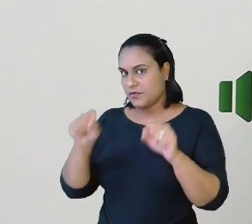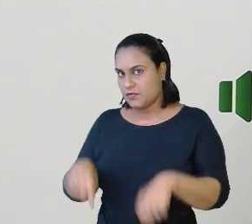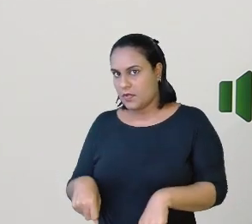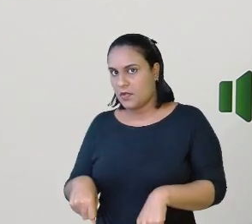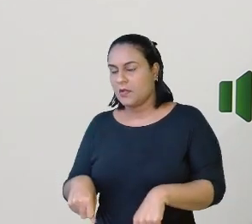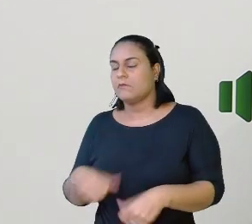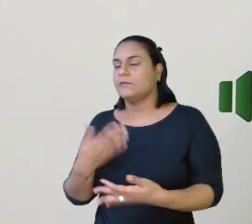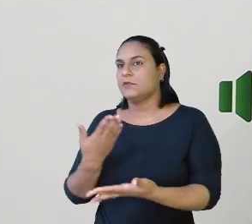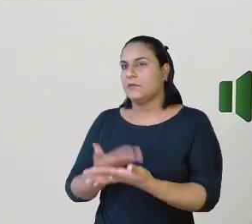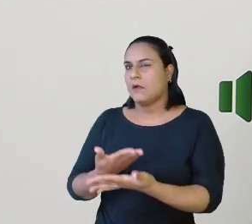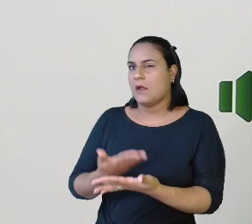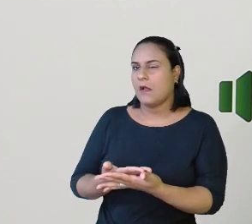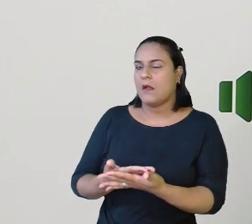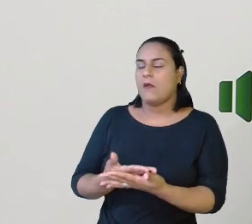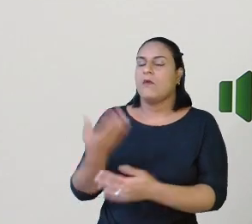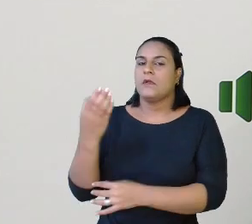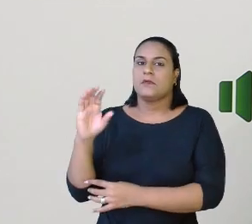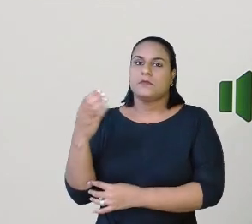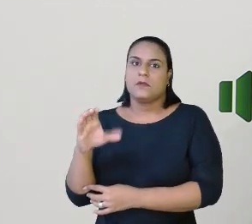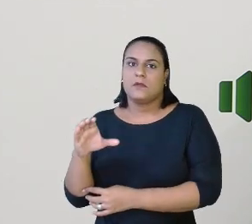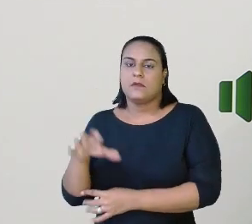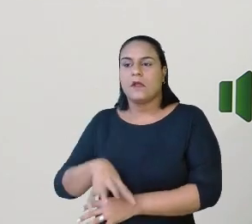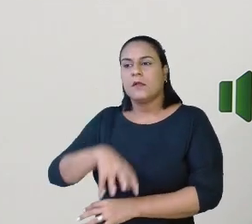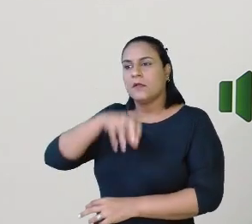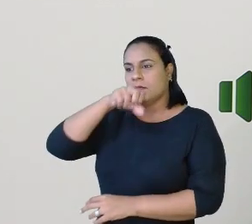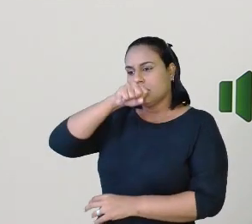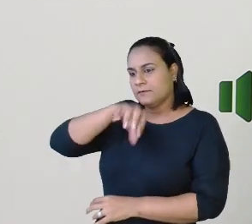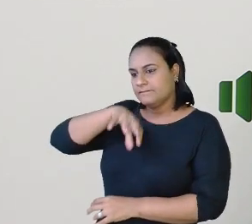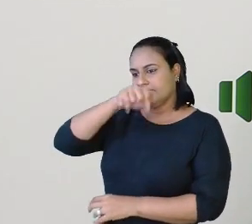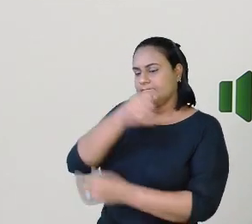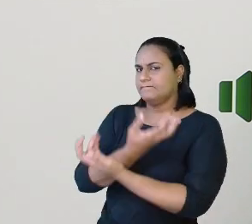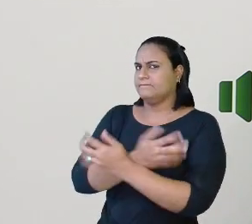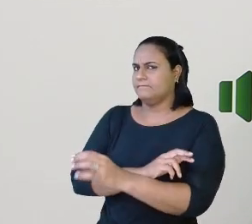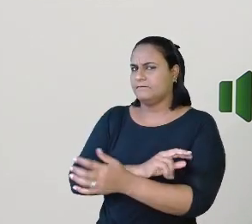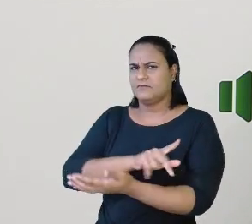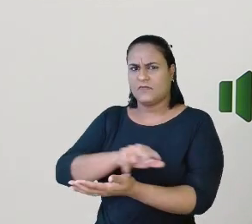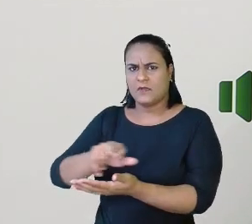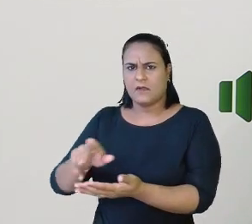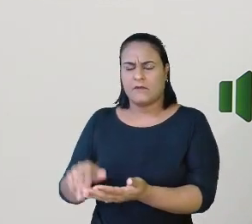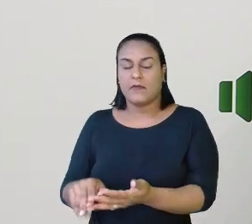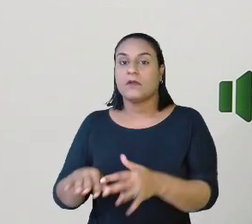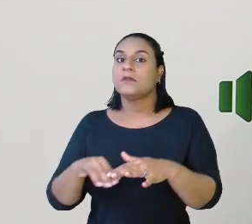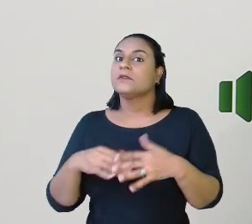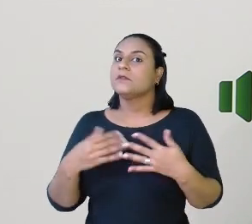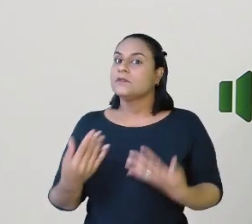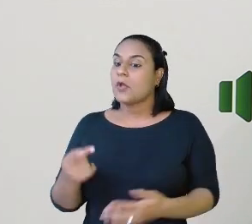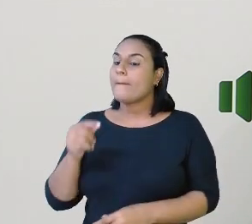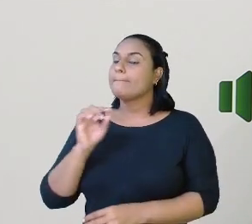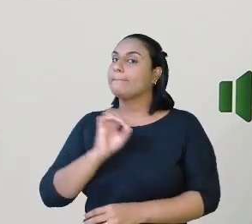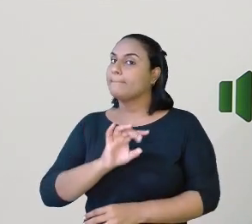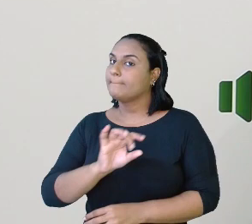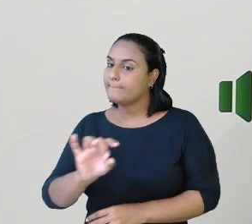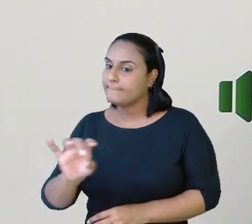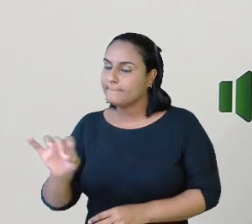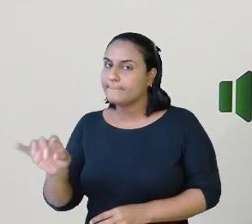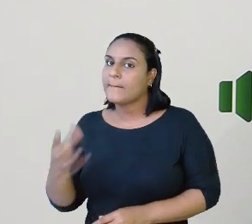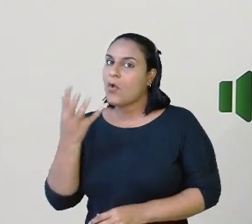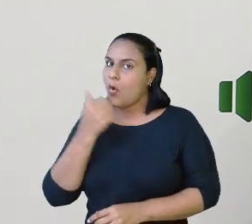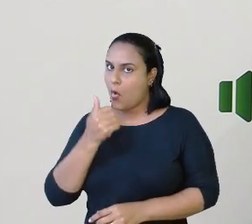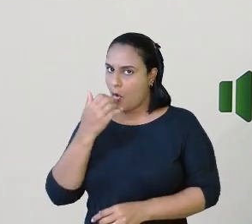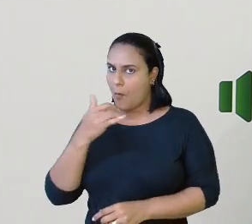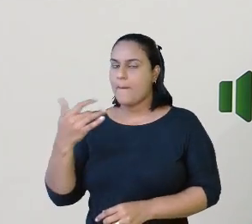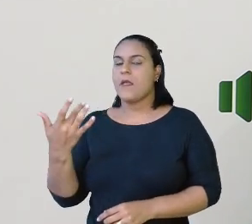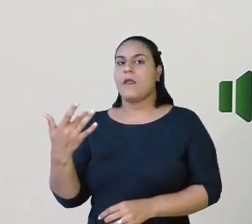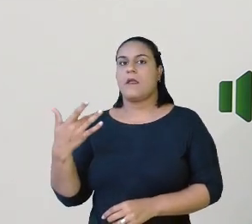de ciências, seja sistema respiratório, sistema esquelético e outros, para todos eles a gente precisa comer bem